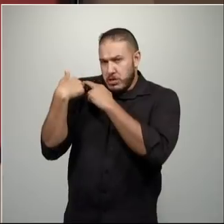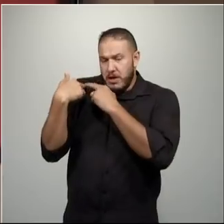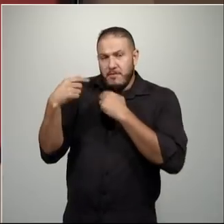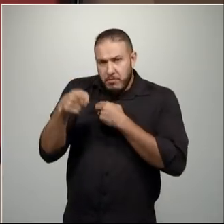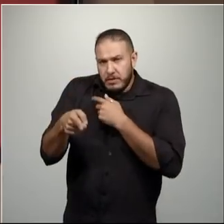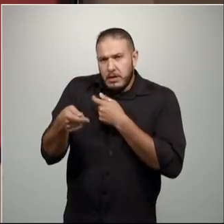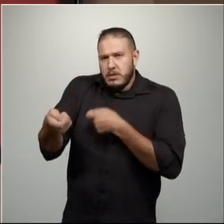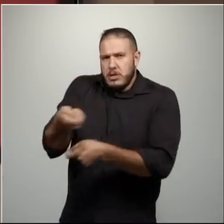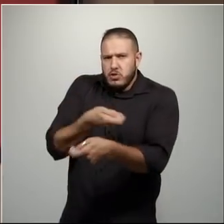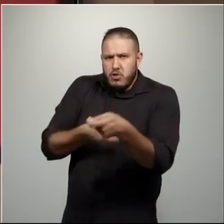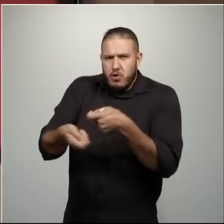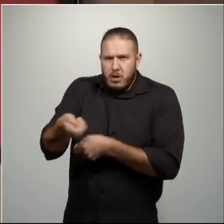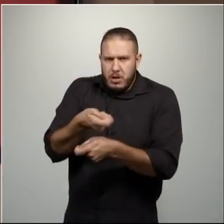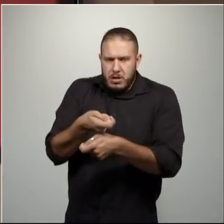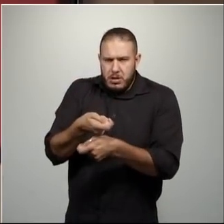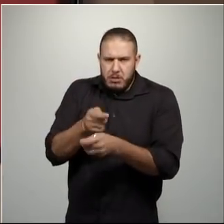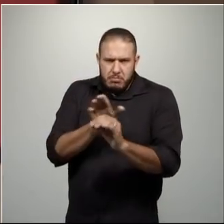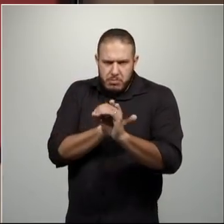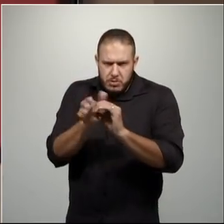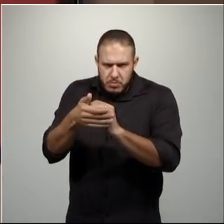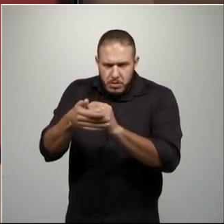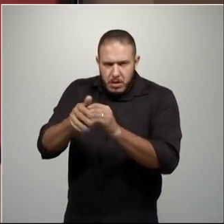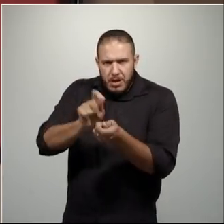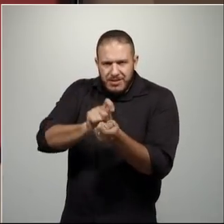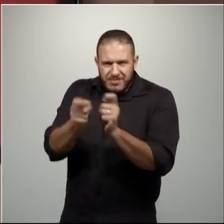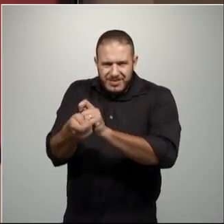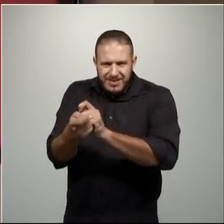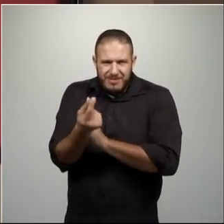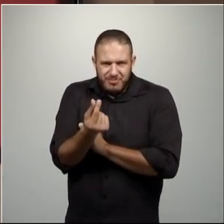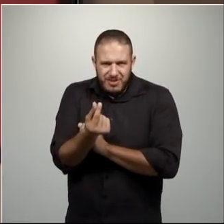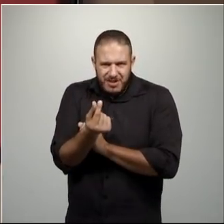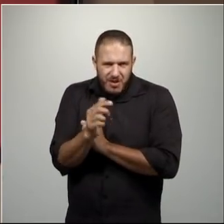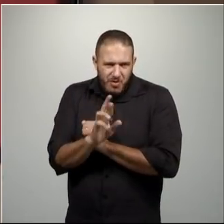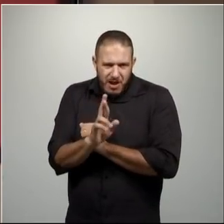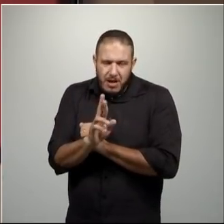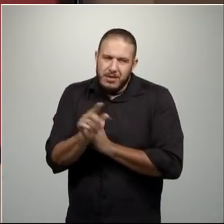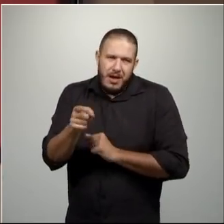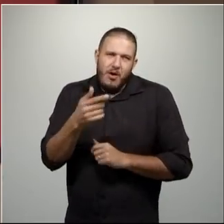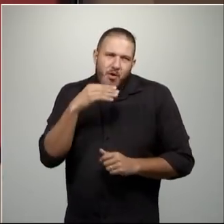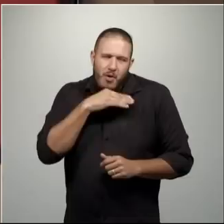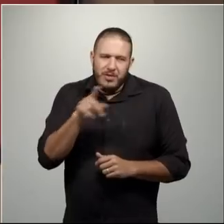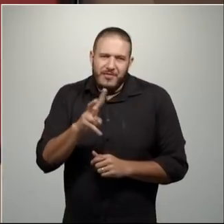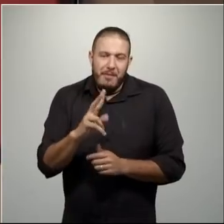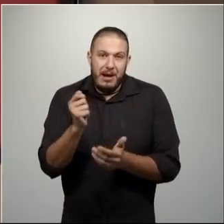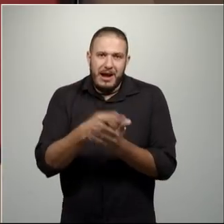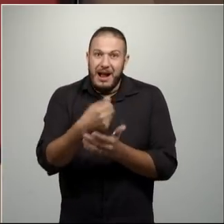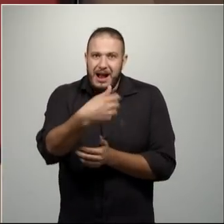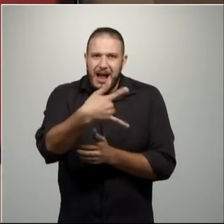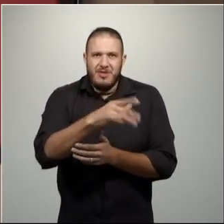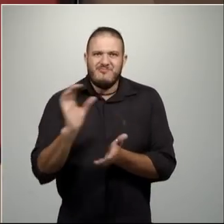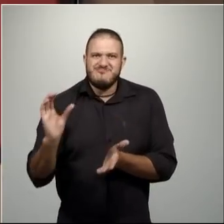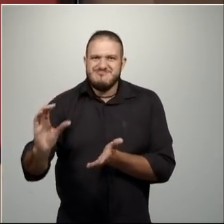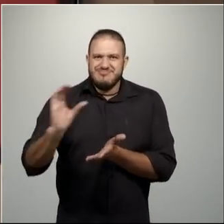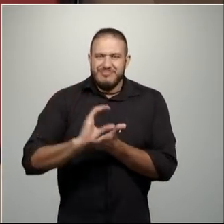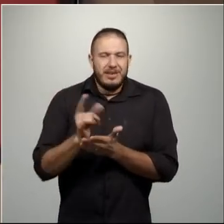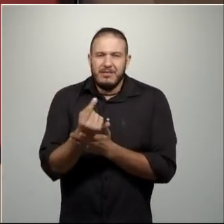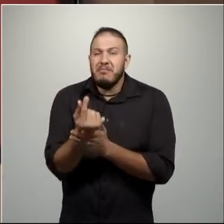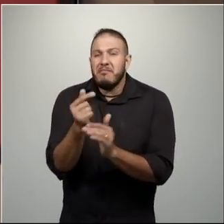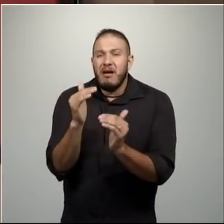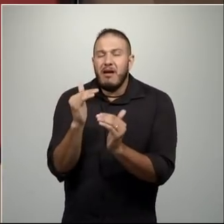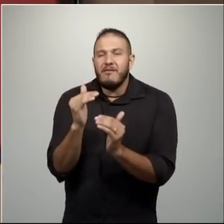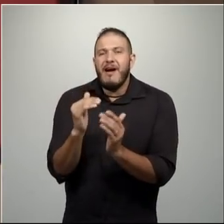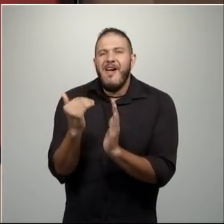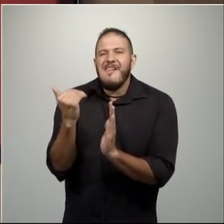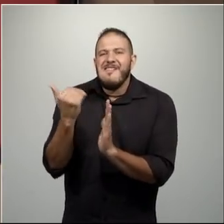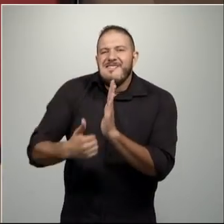troca com qualquer conversão de moeda elas não vão pagar o máximo possível é não comprar algum